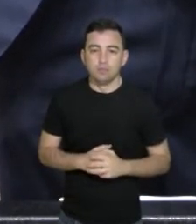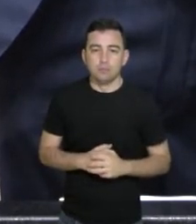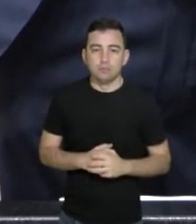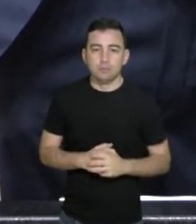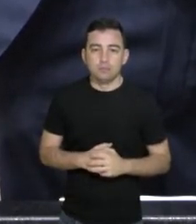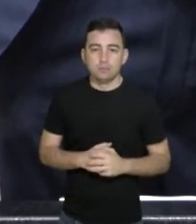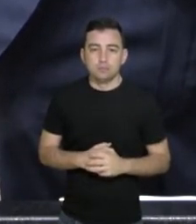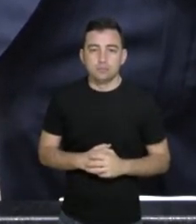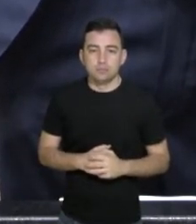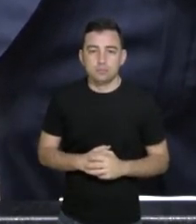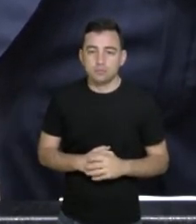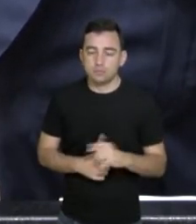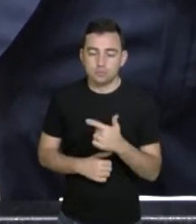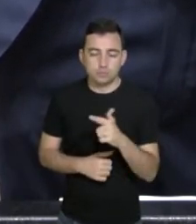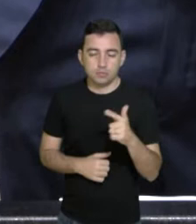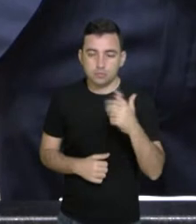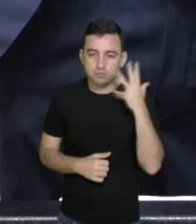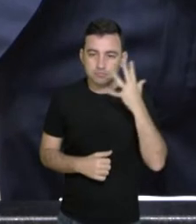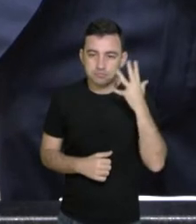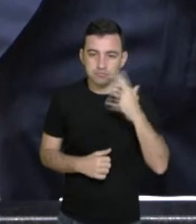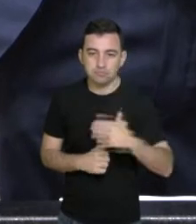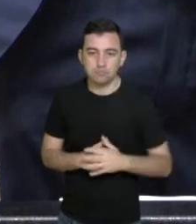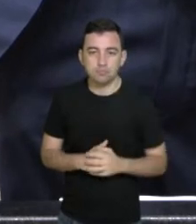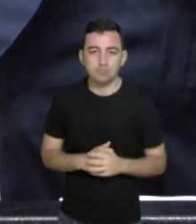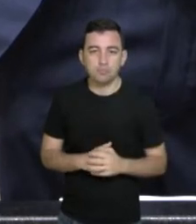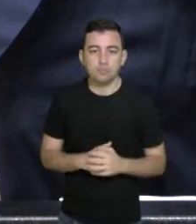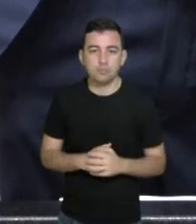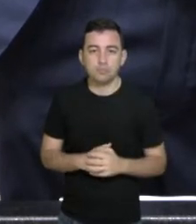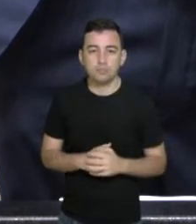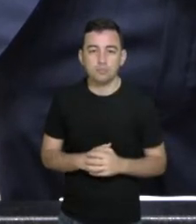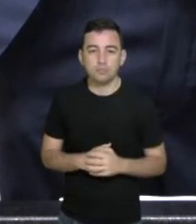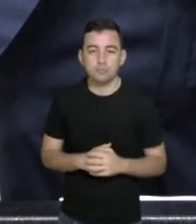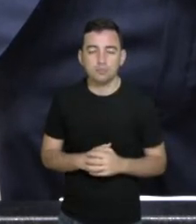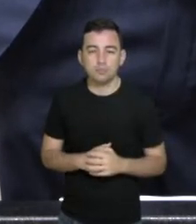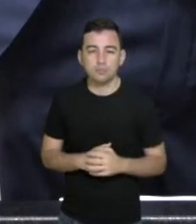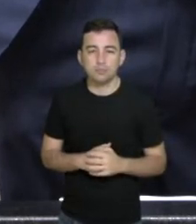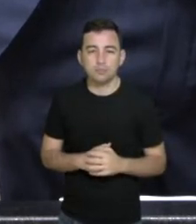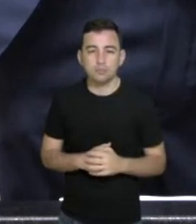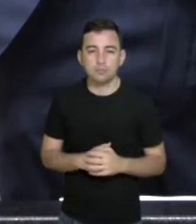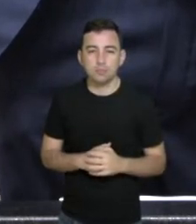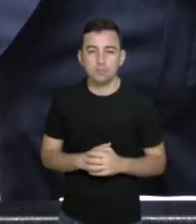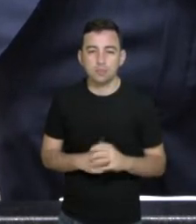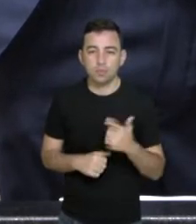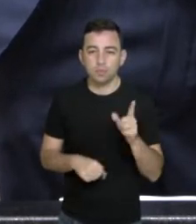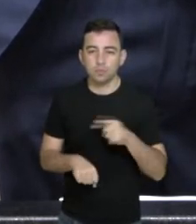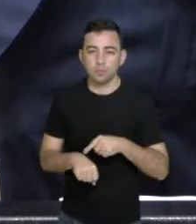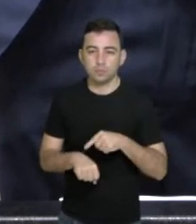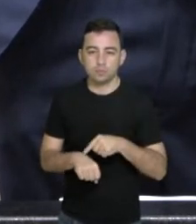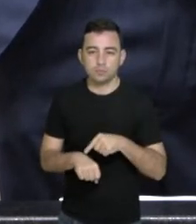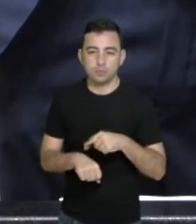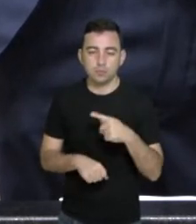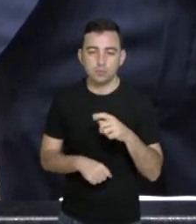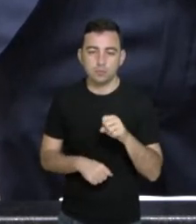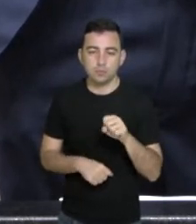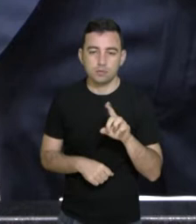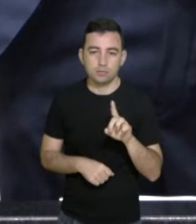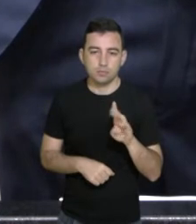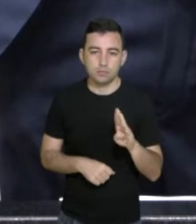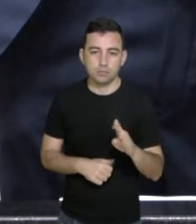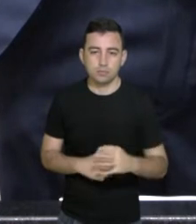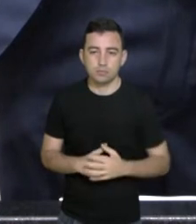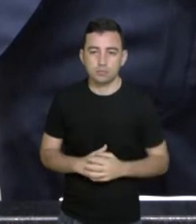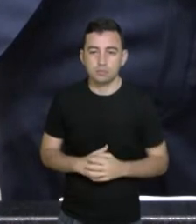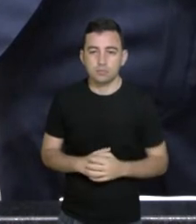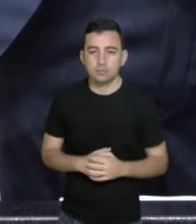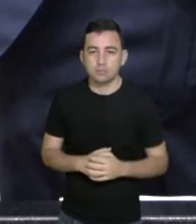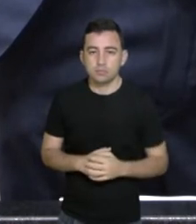Não havendo quem queira fazer uso da palavra no horário do PP, o próximo horário é do PSDB.